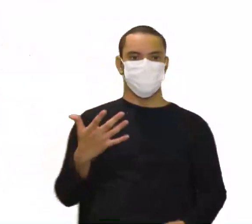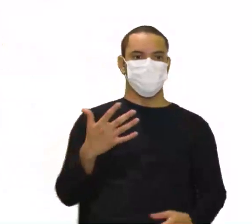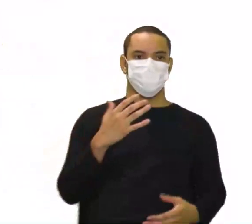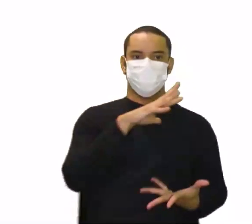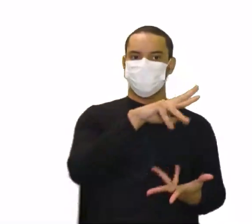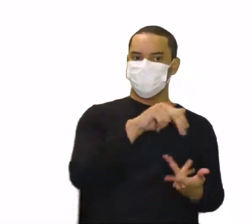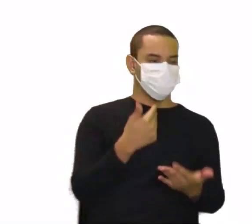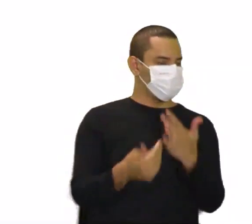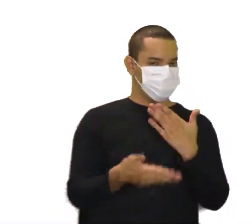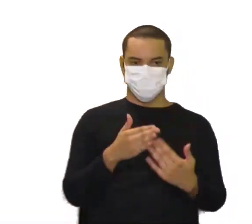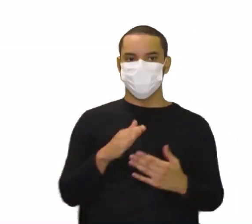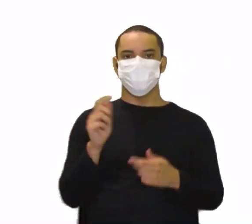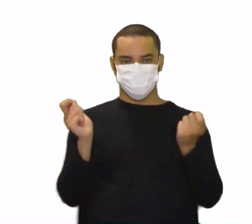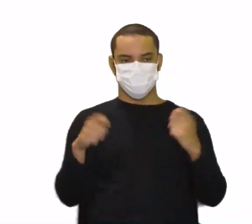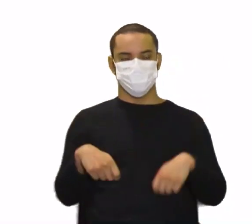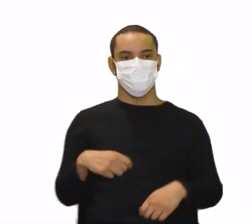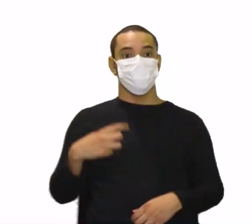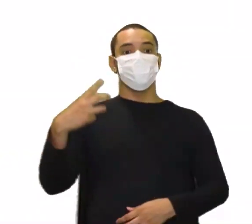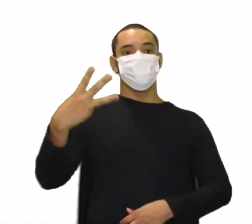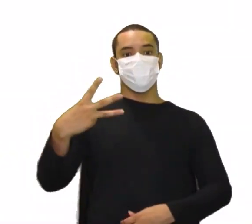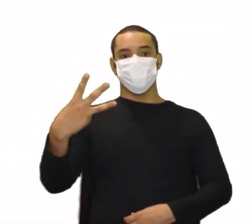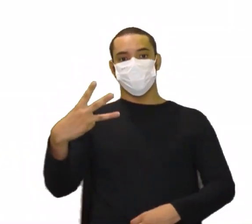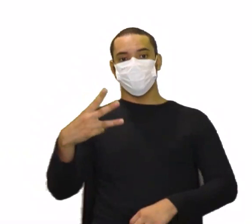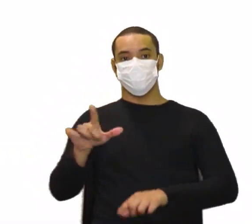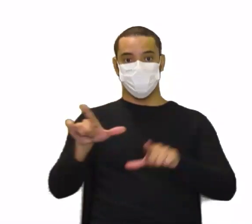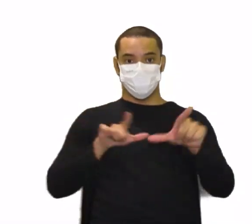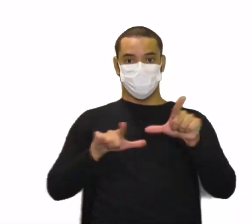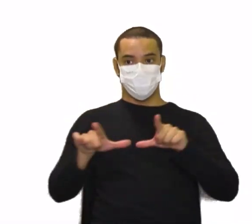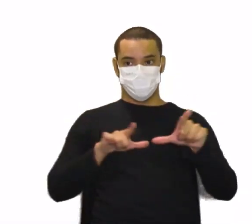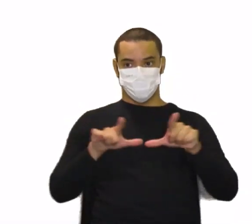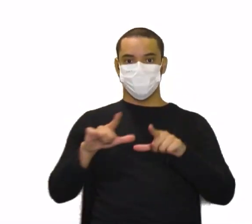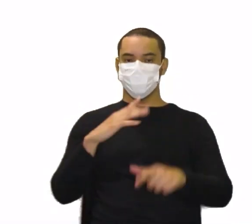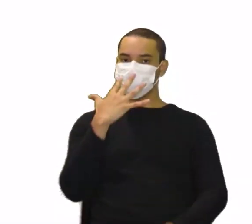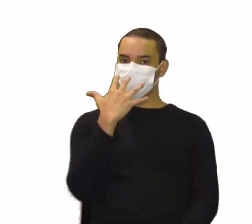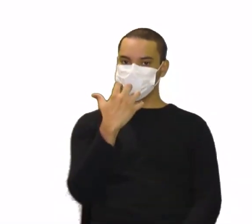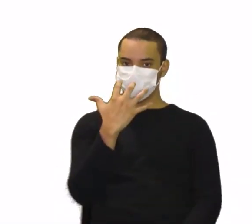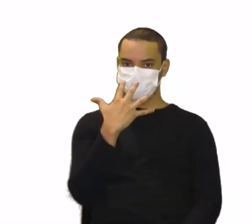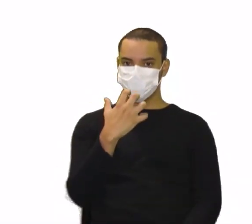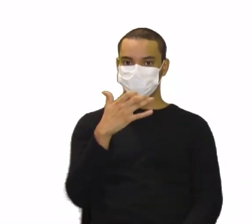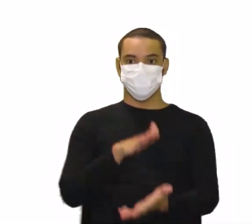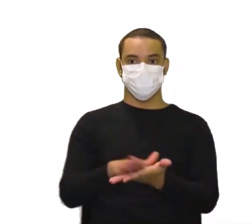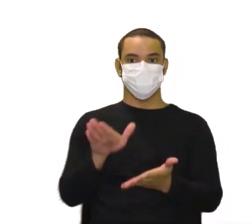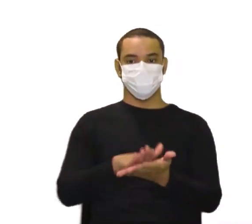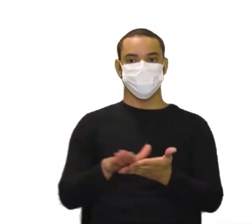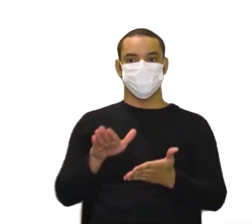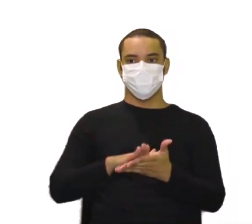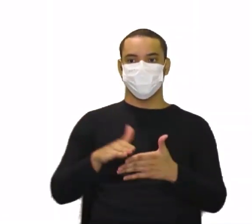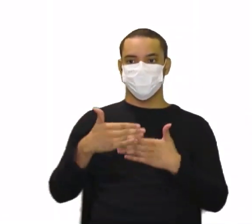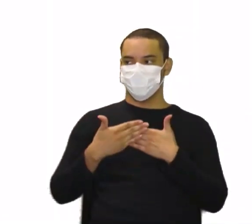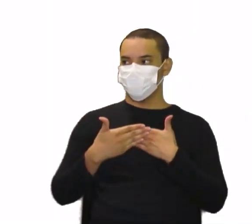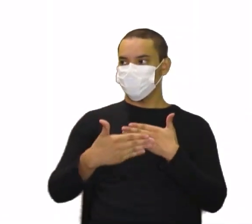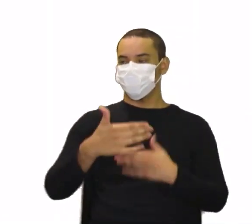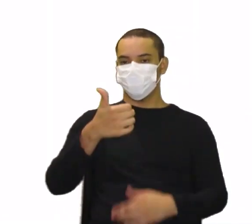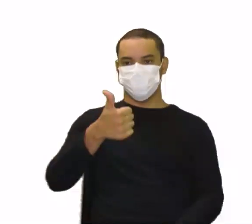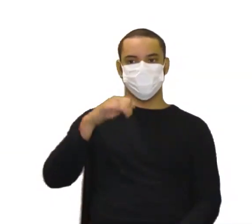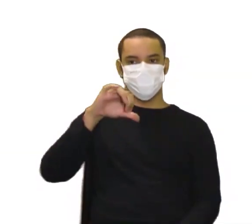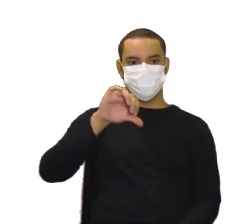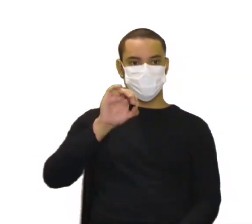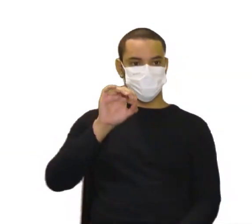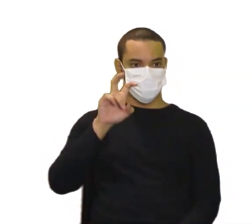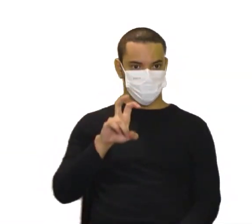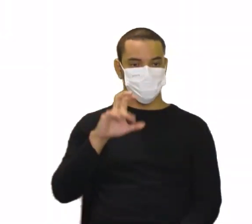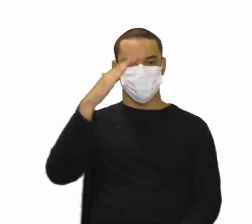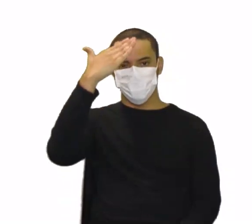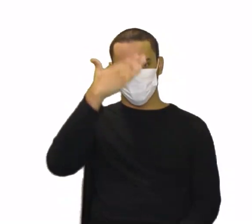servir. E 3, os trabalhos de Einstein, publicados a partir de 1905, vieram